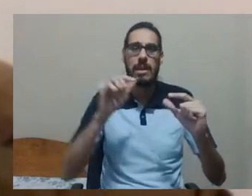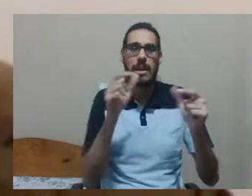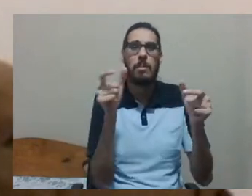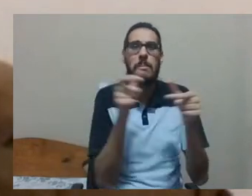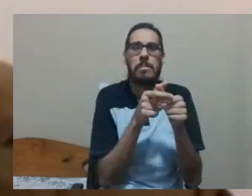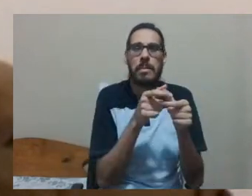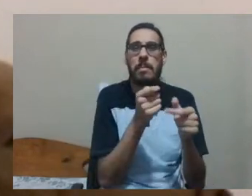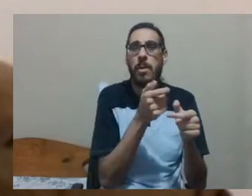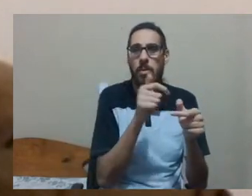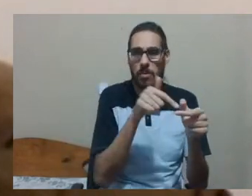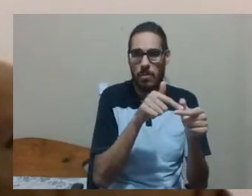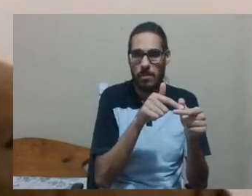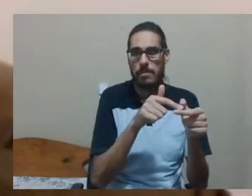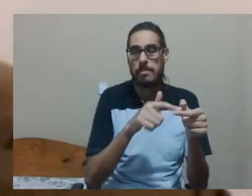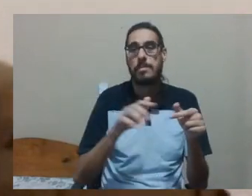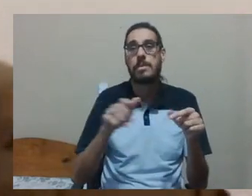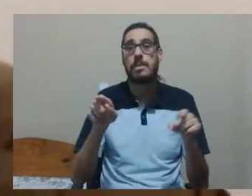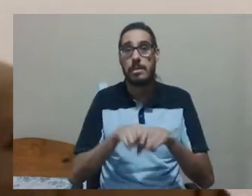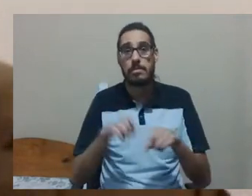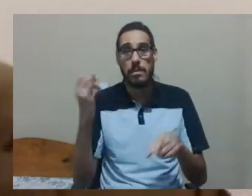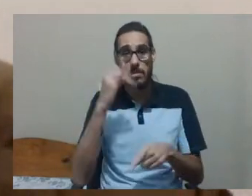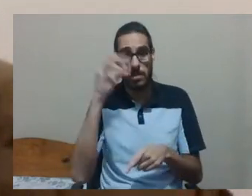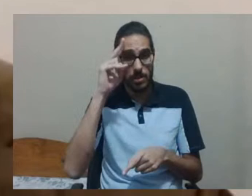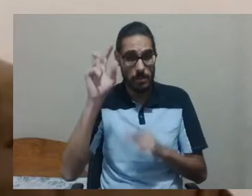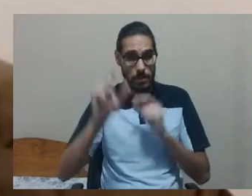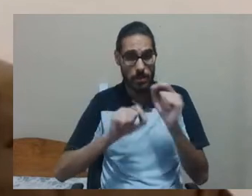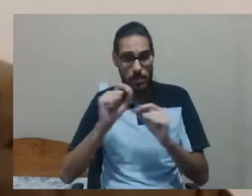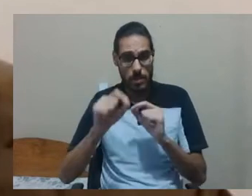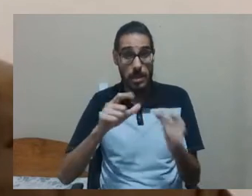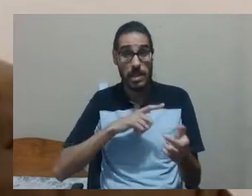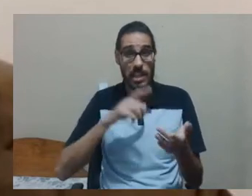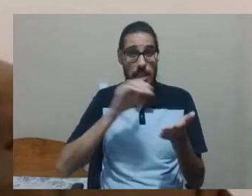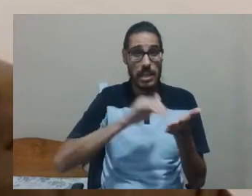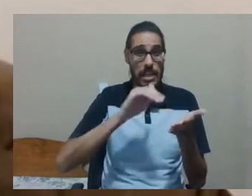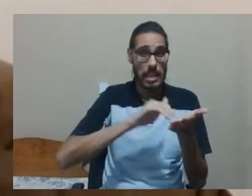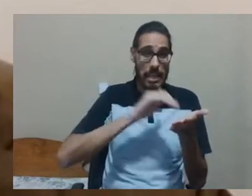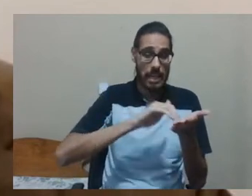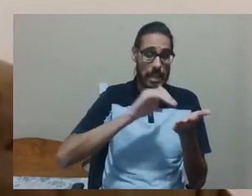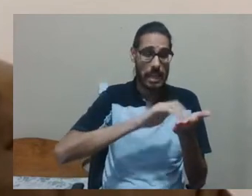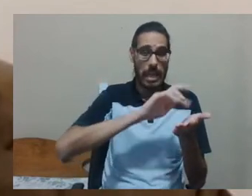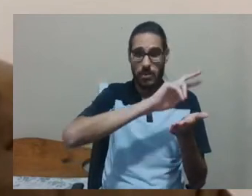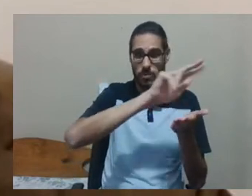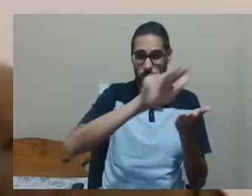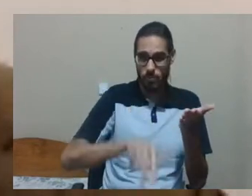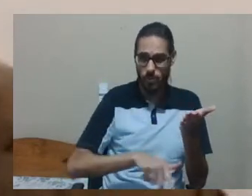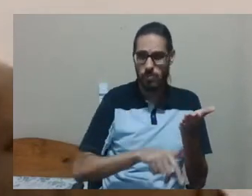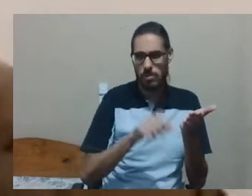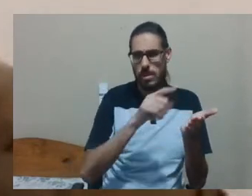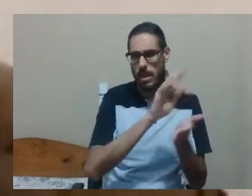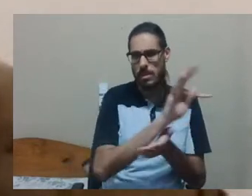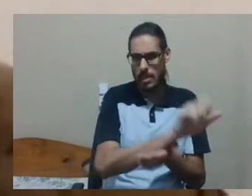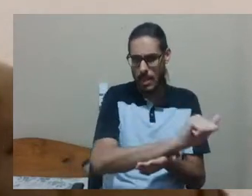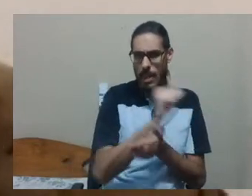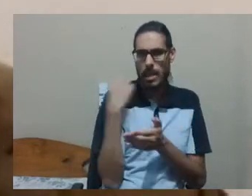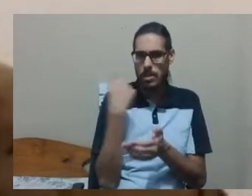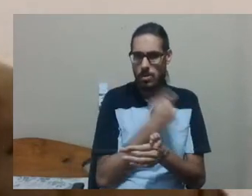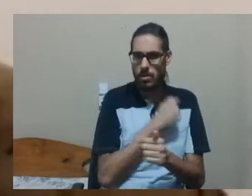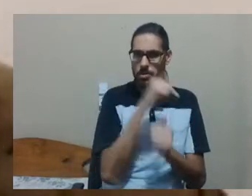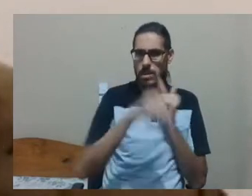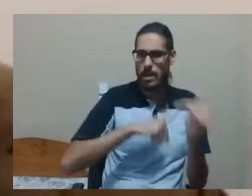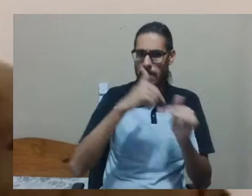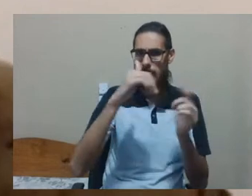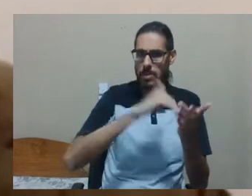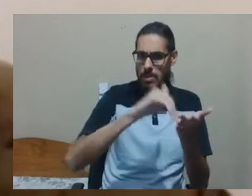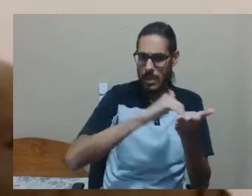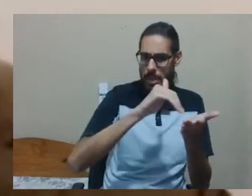é importante lembrar que muitos dos secretários, que são os nossos técnicos administrativos, estão trabalhando como secretários nos